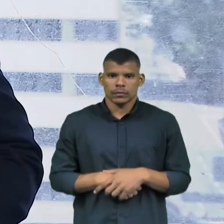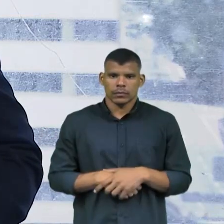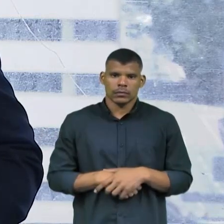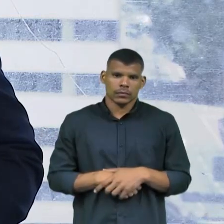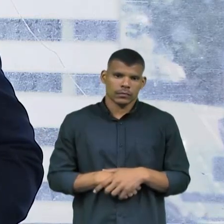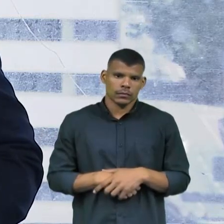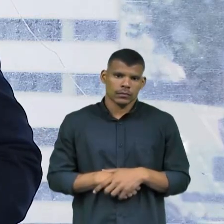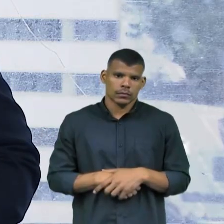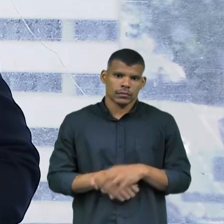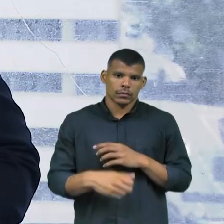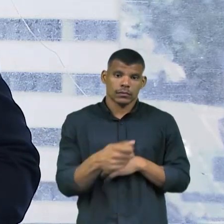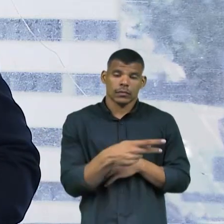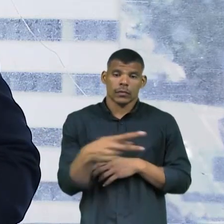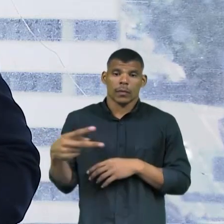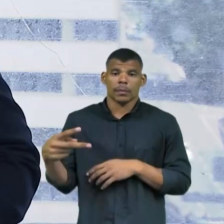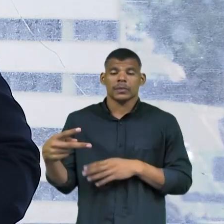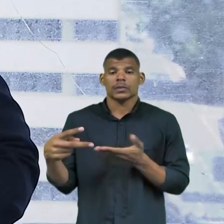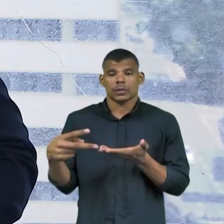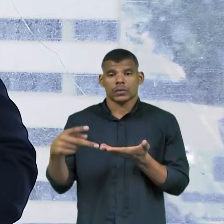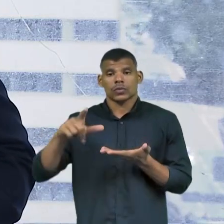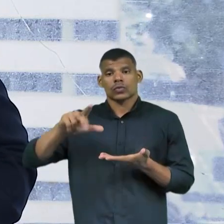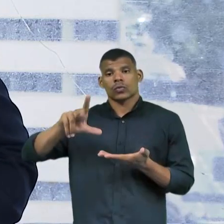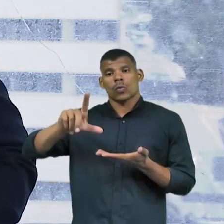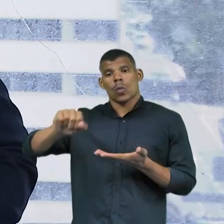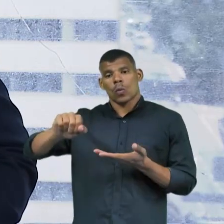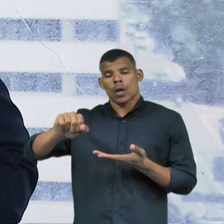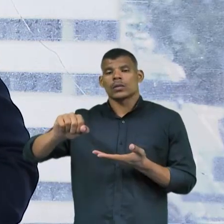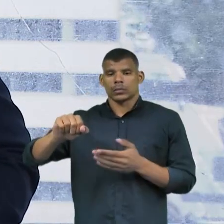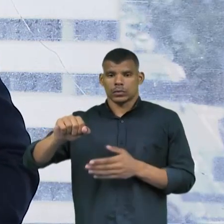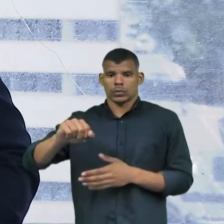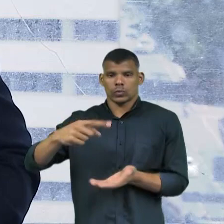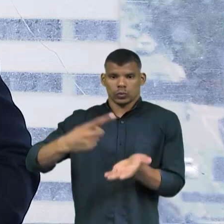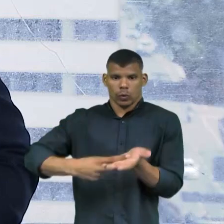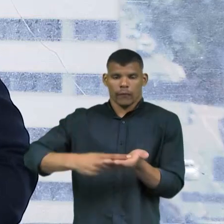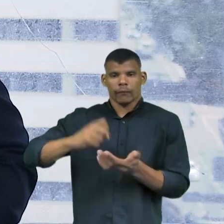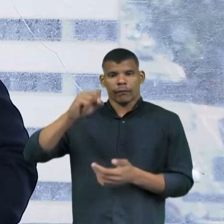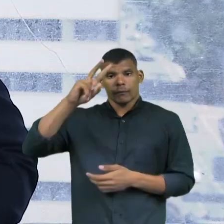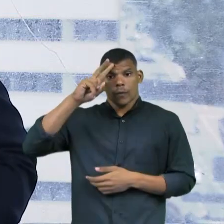E o presidente eleito Luiz Inácio Lula da Silva confirmou nesta segunda-feira que o